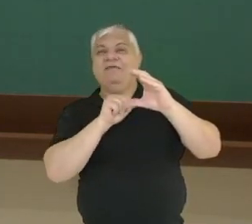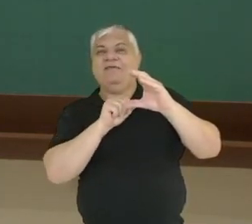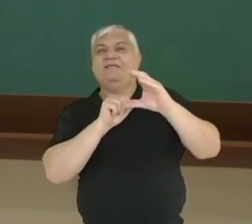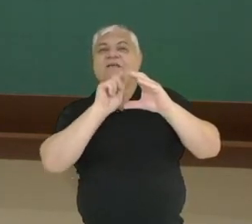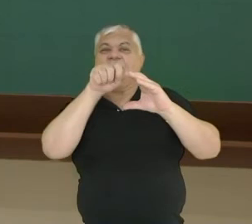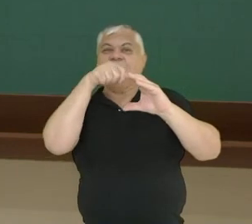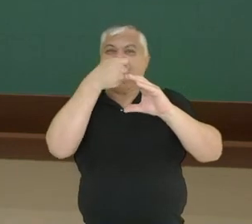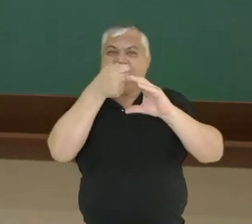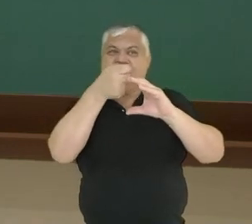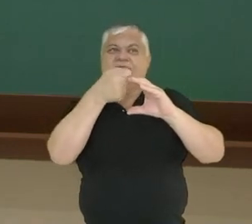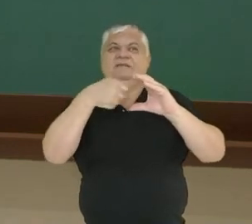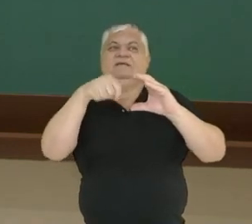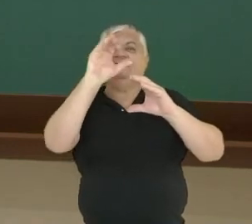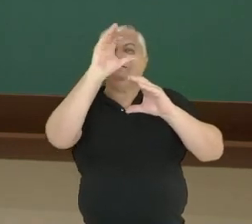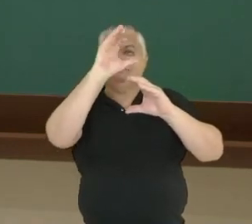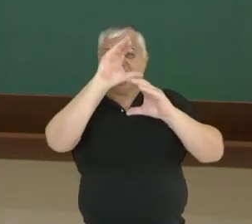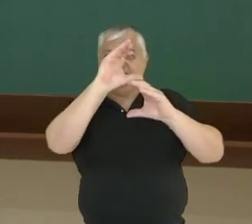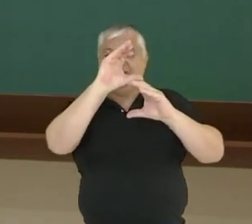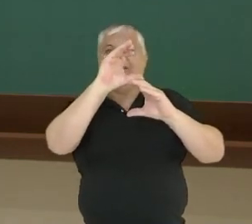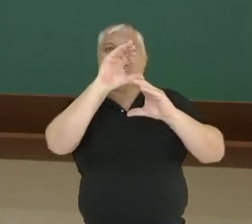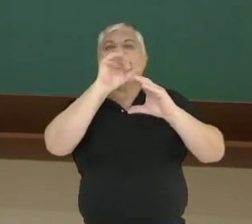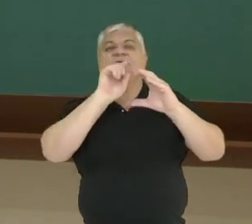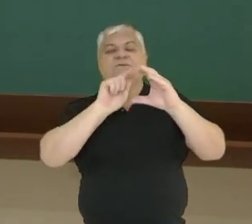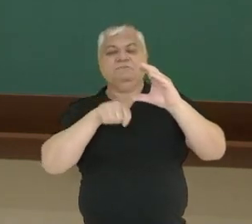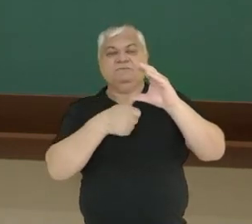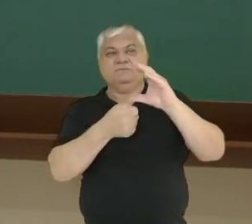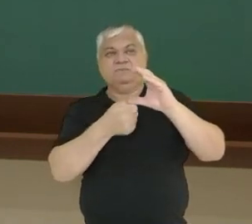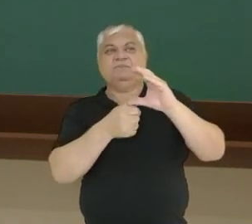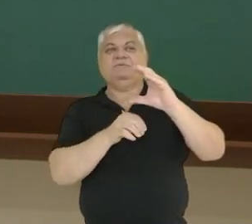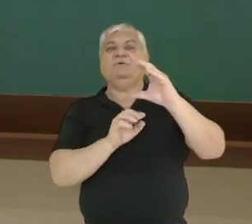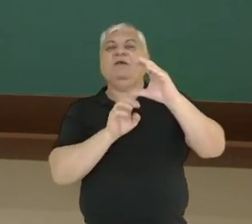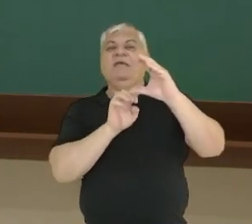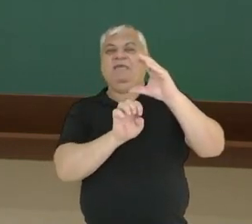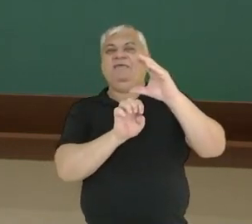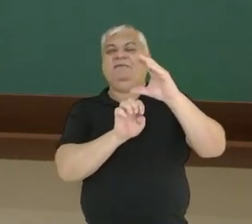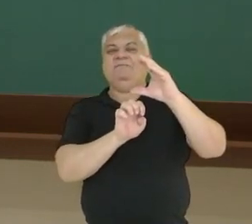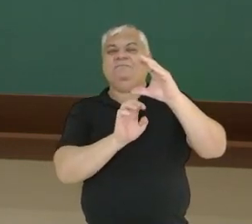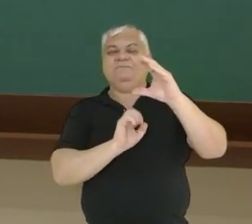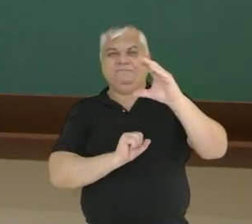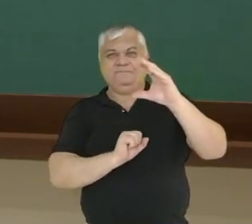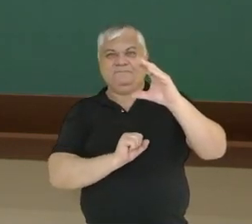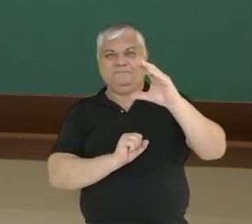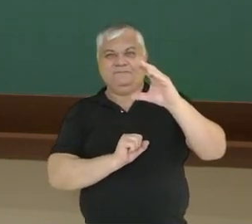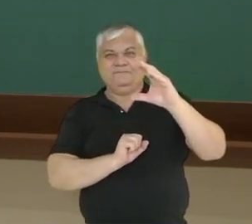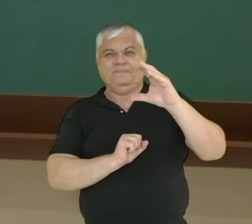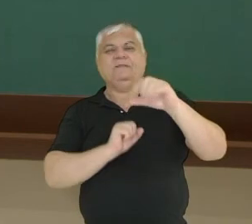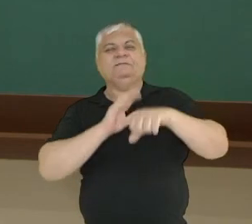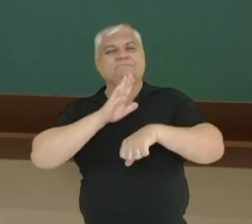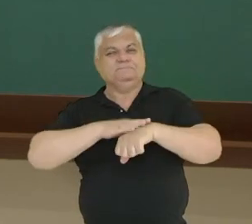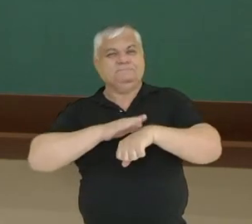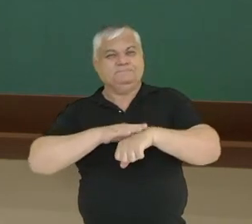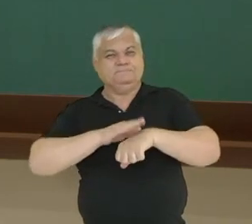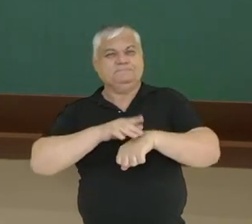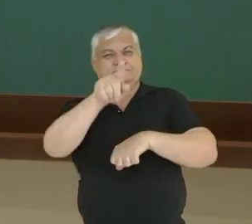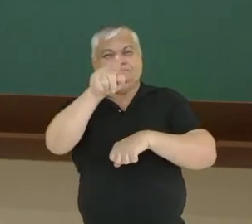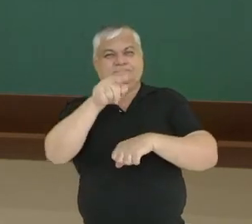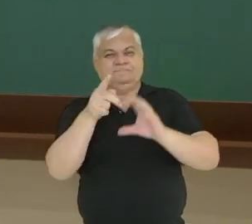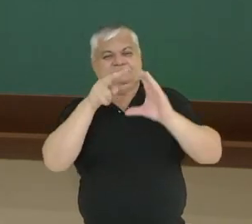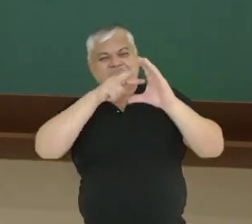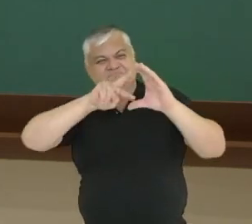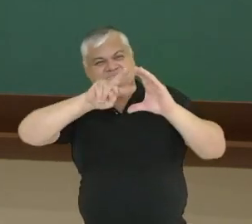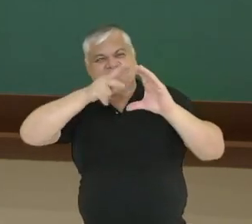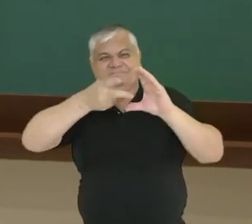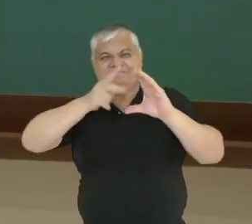vai chamar de ponto C e de ponto E. Então a prof vai dar um tempinho